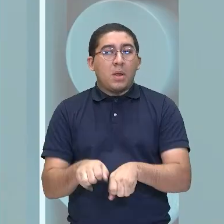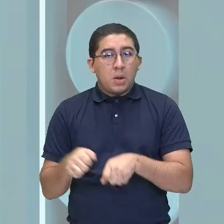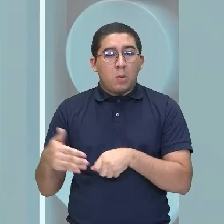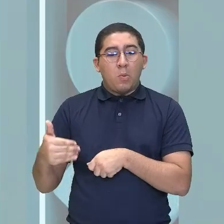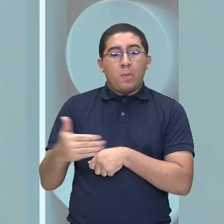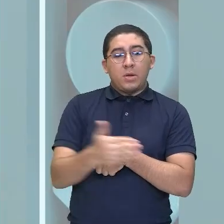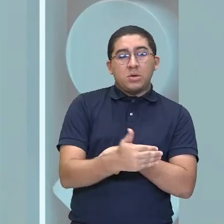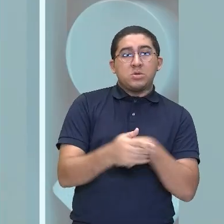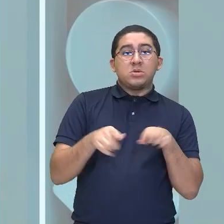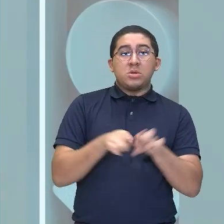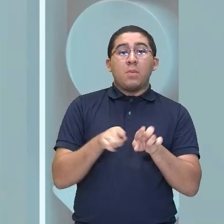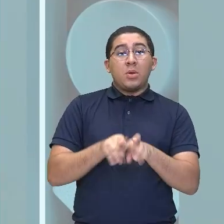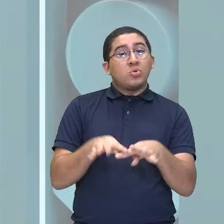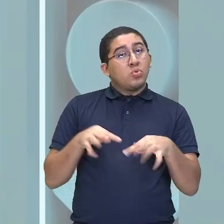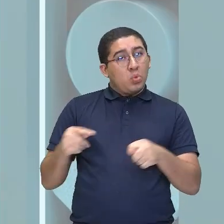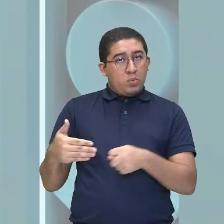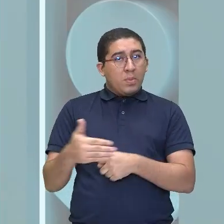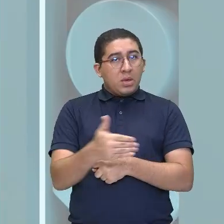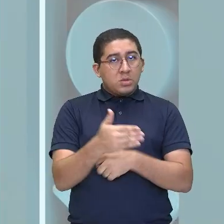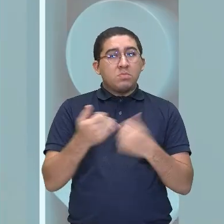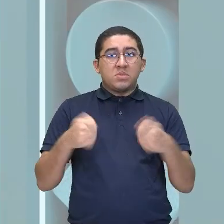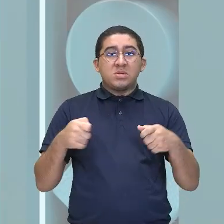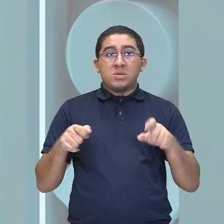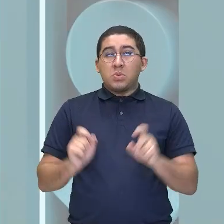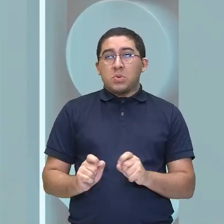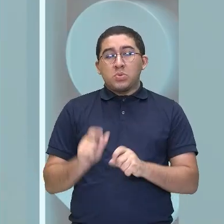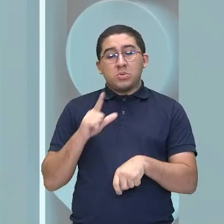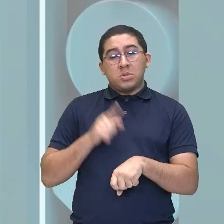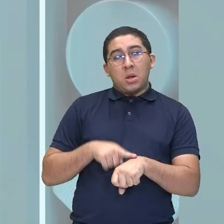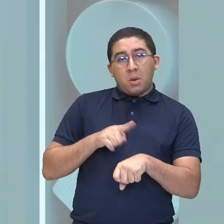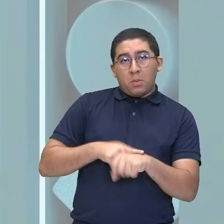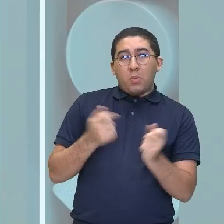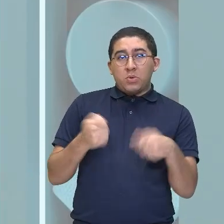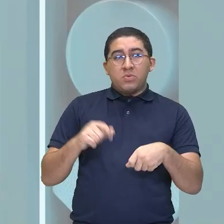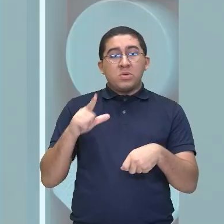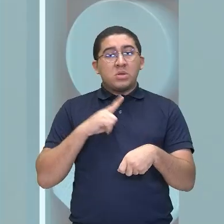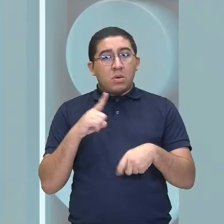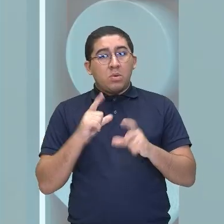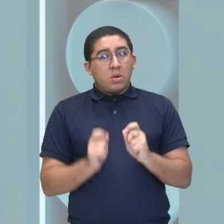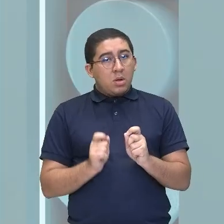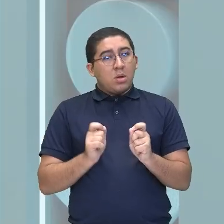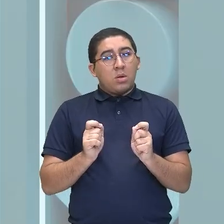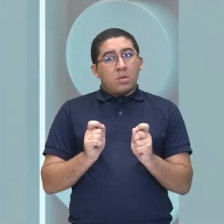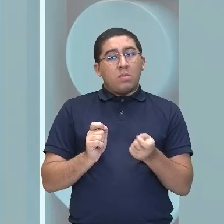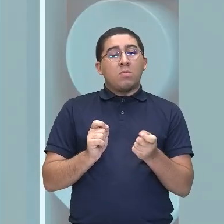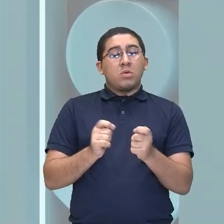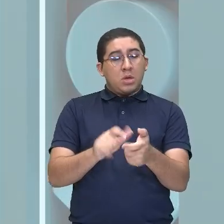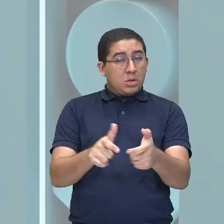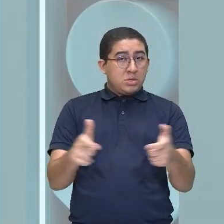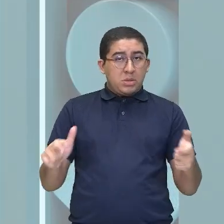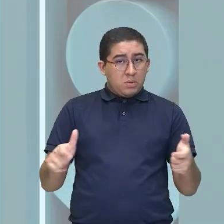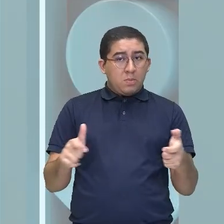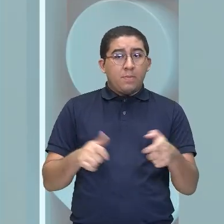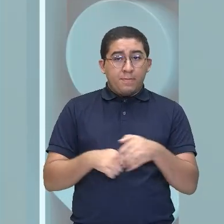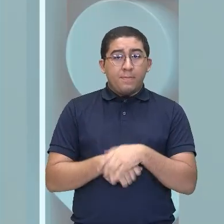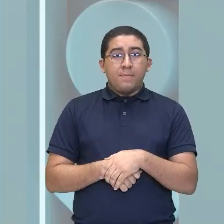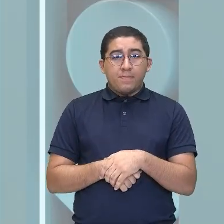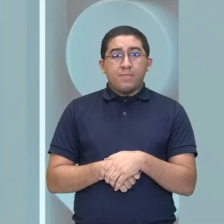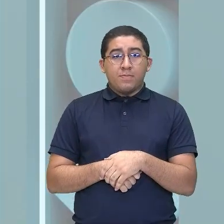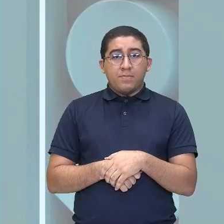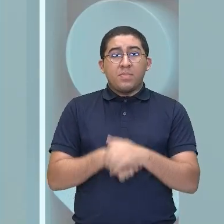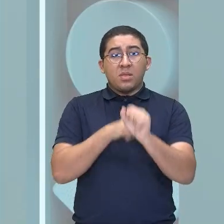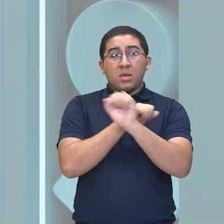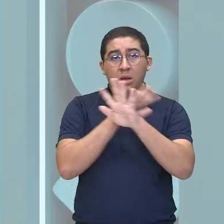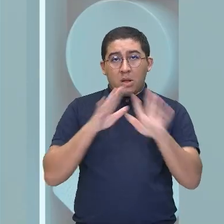e todo peixe ele precisa, né, de um tempo para poder ele crescer. E é claro que existem as colônias, né,